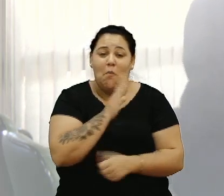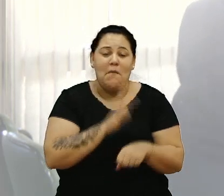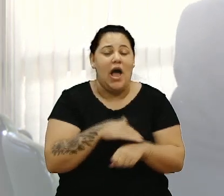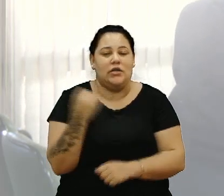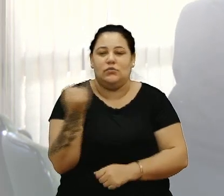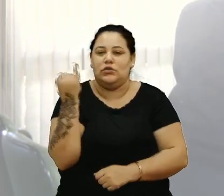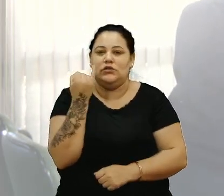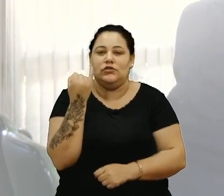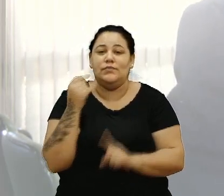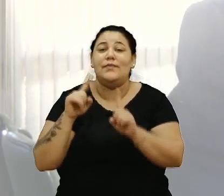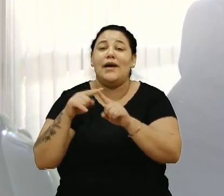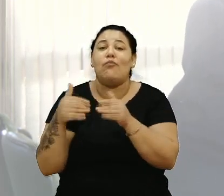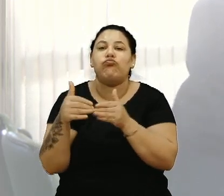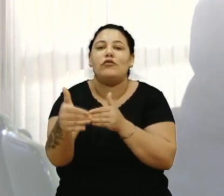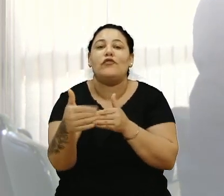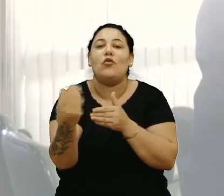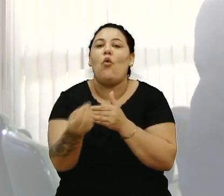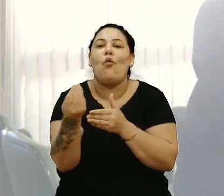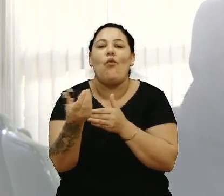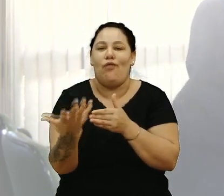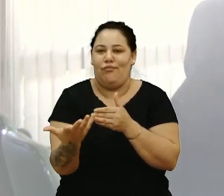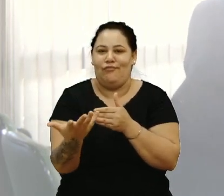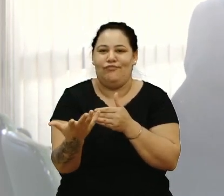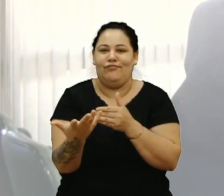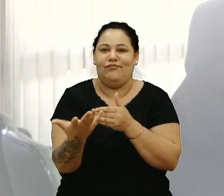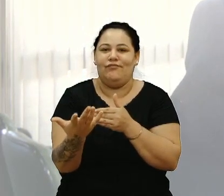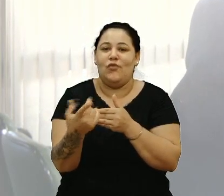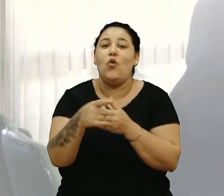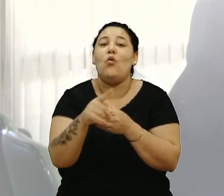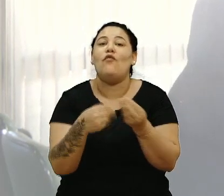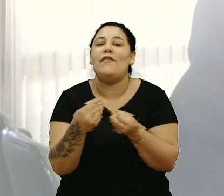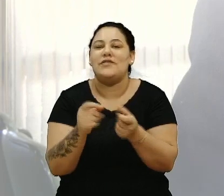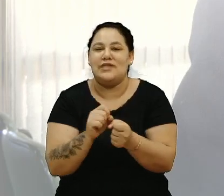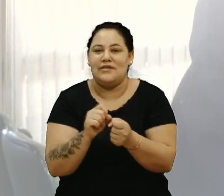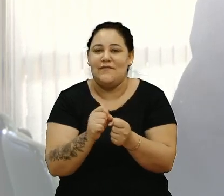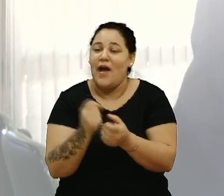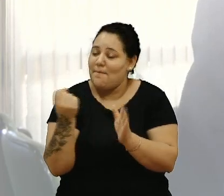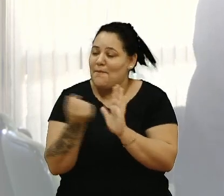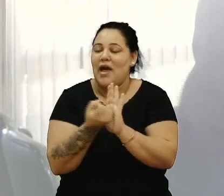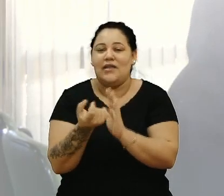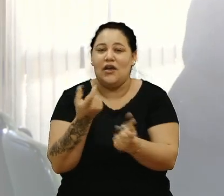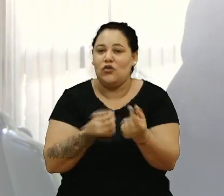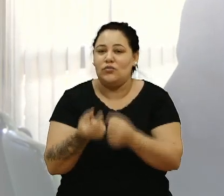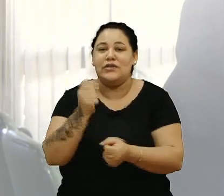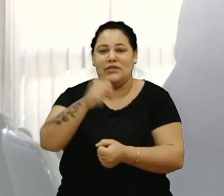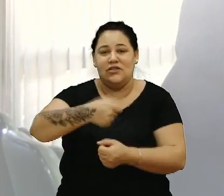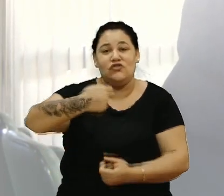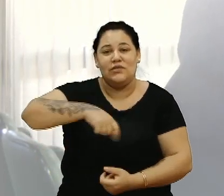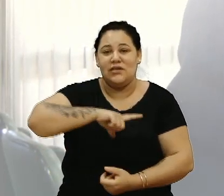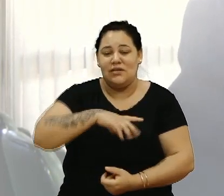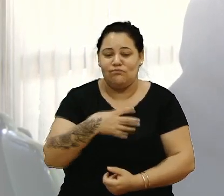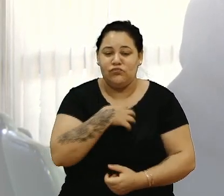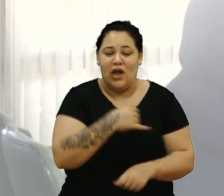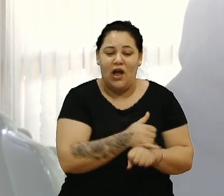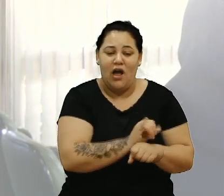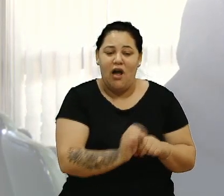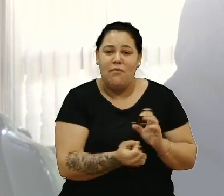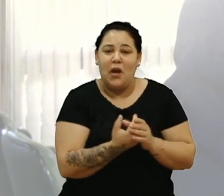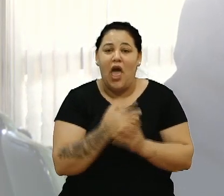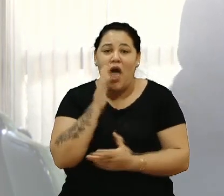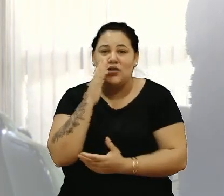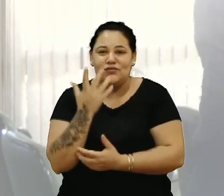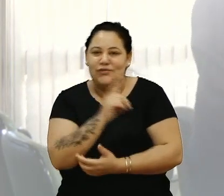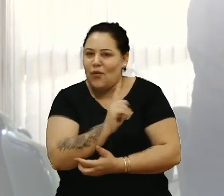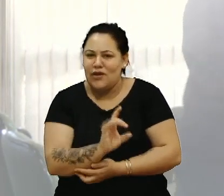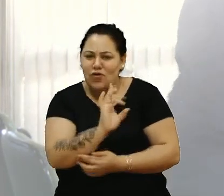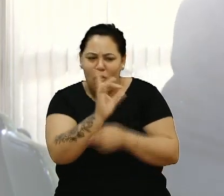para frente, como é que vai ser? Né? Isso vai impactar a nossa economia e nós temos que ter soluções, né? E não é uma preocupação, vamos